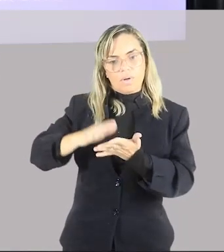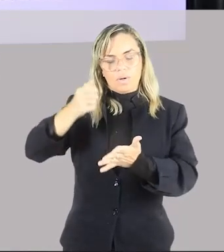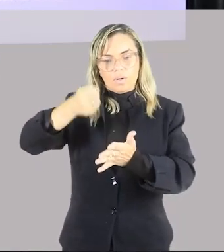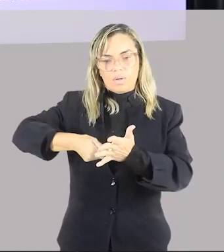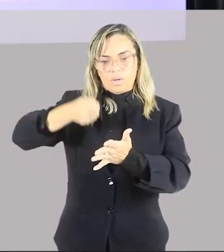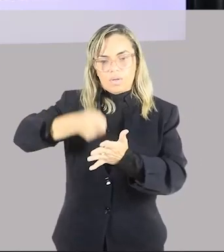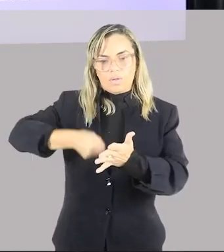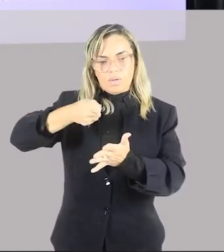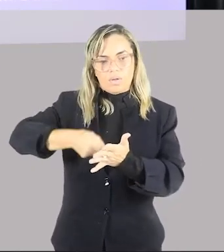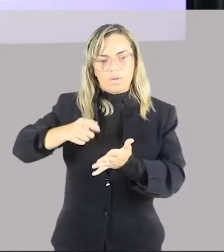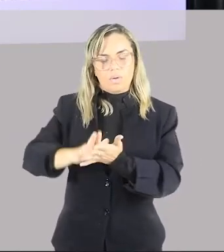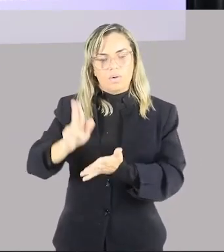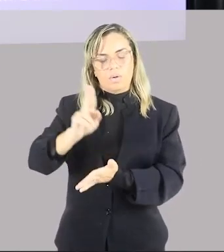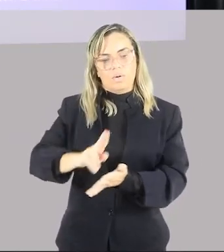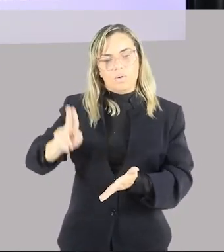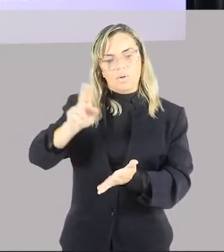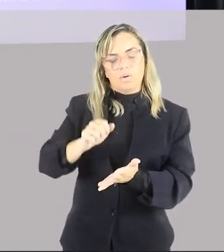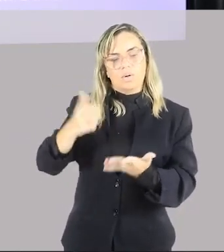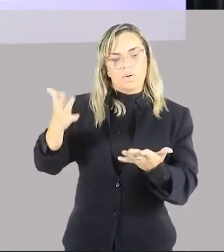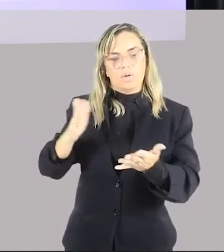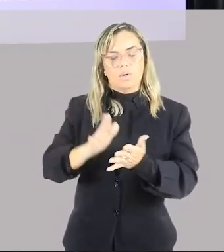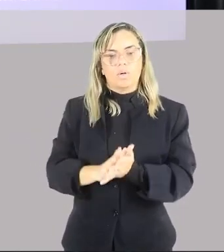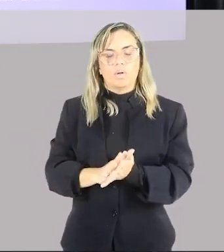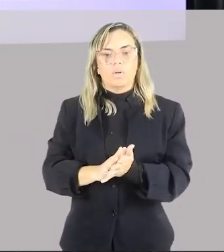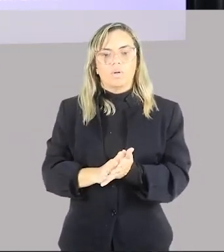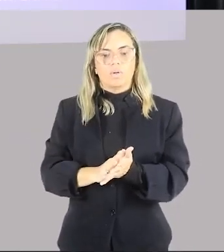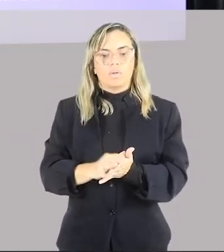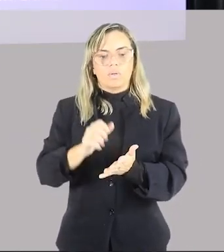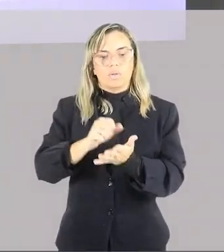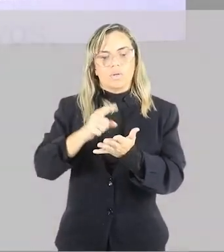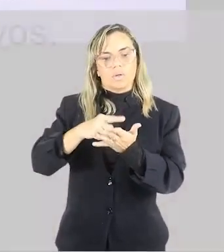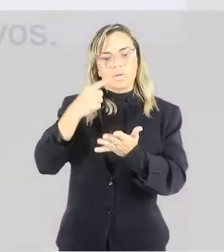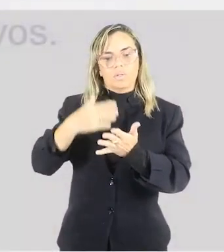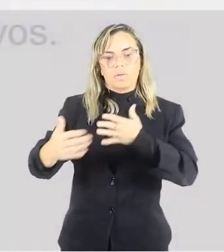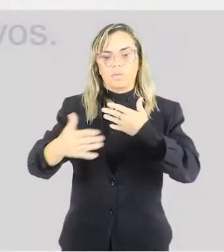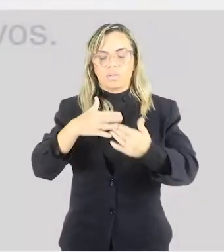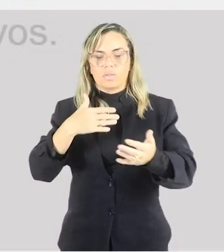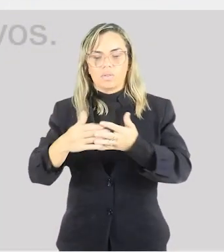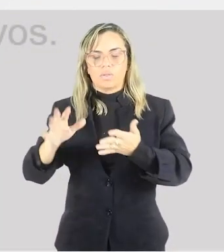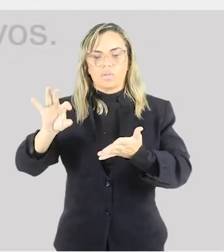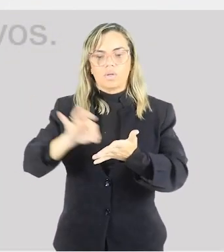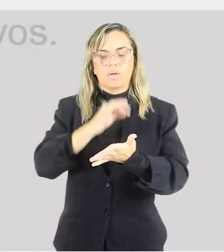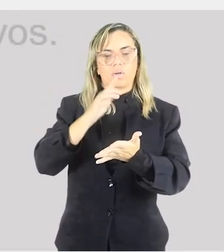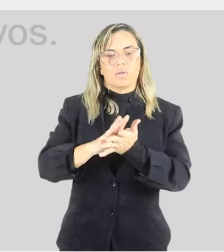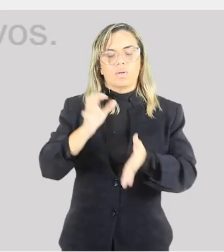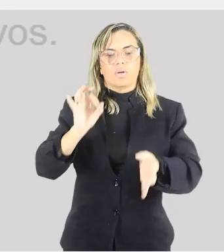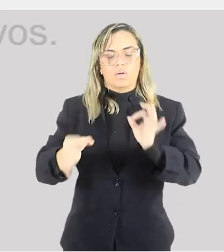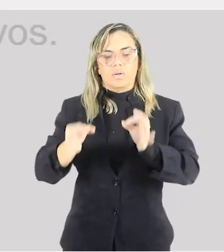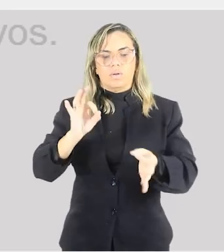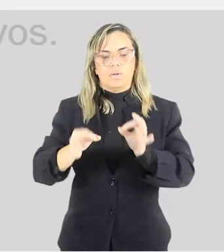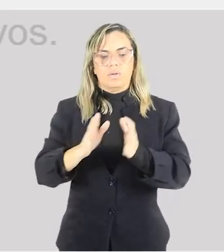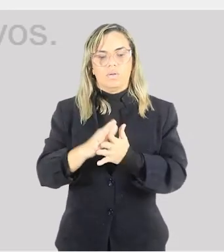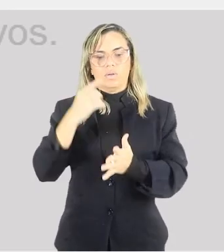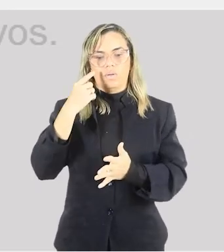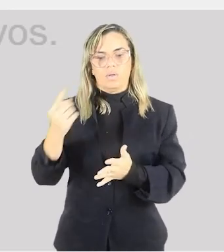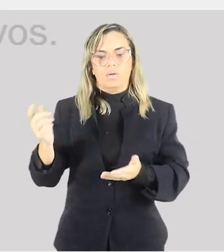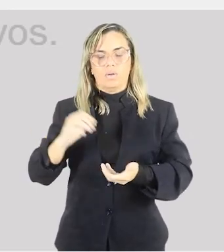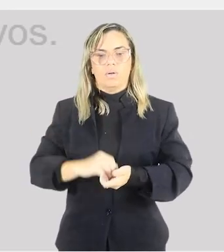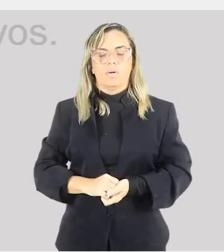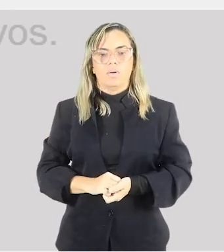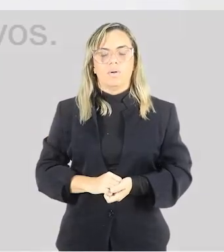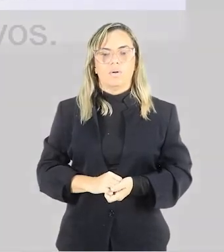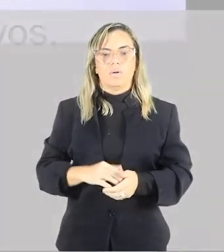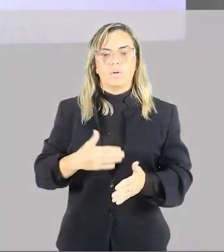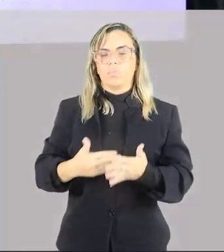ou aplicação de penalidades independentemente de autorização judicial. Ele impõe obrigação ou aplicação de